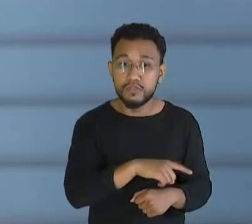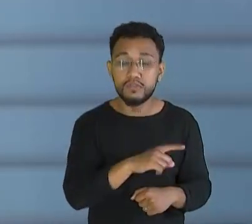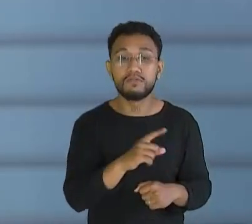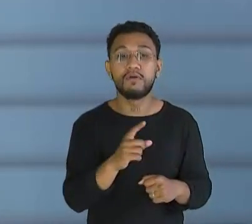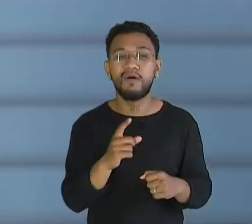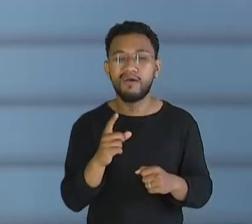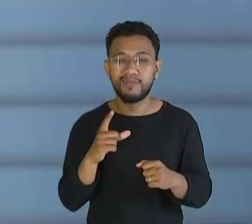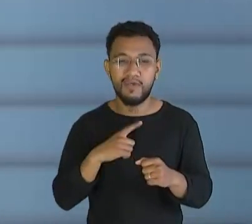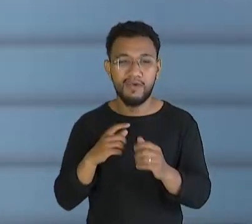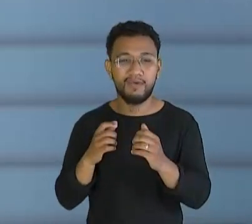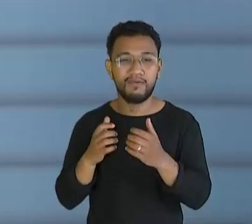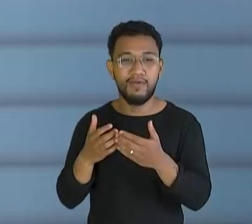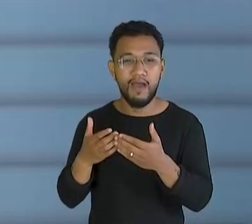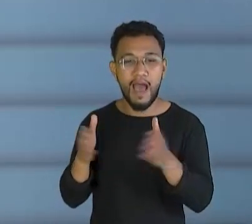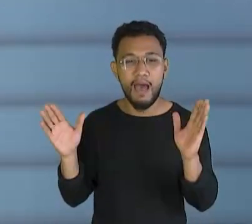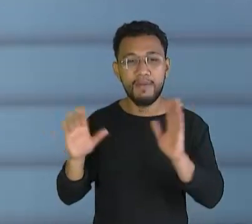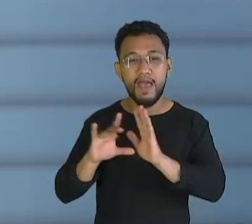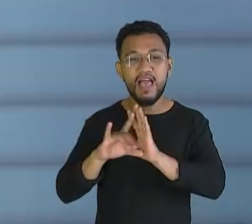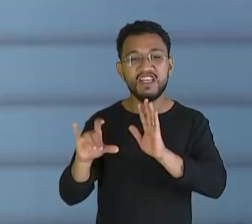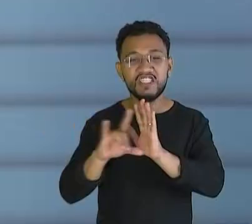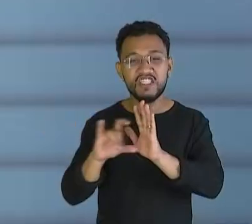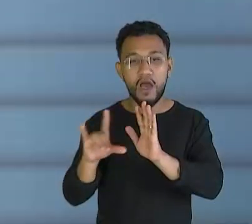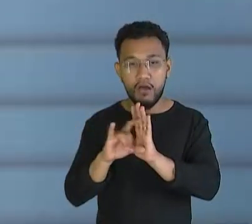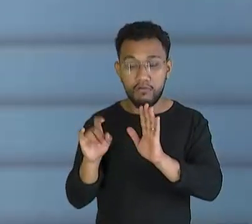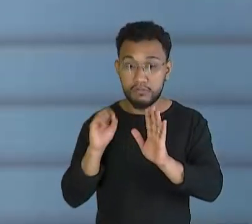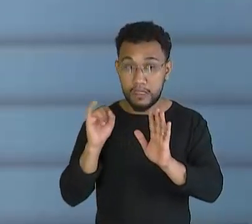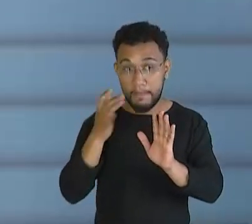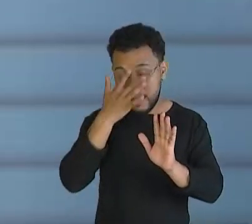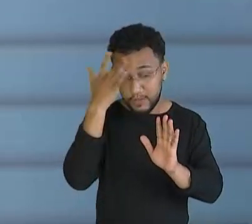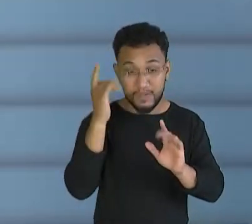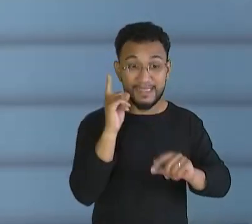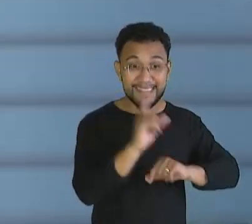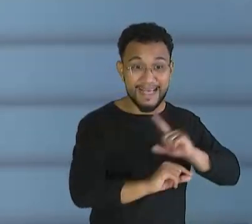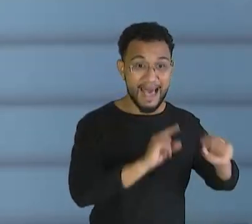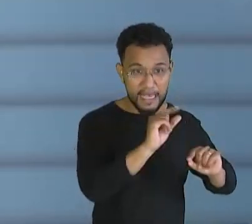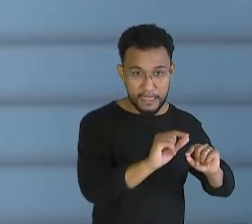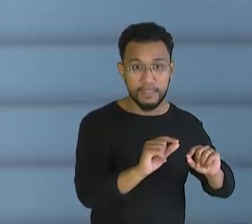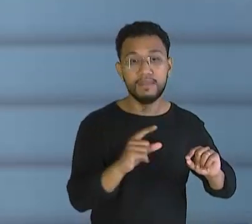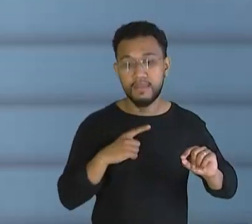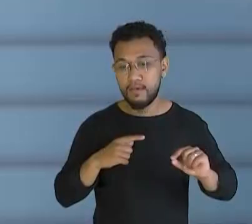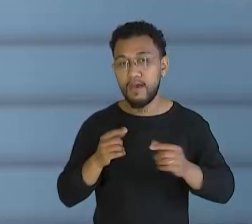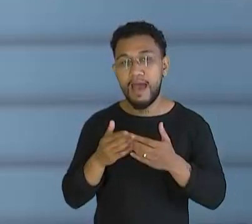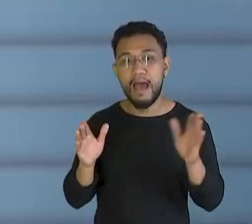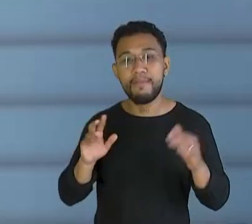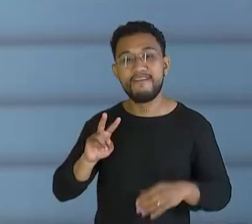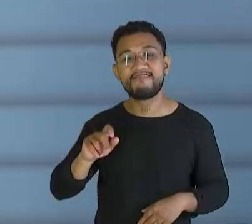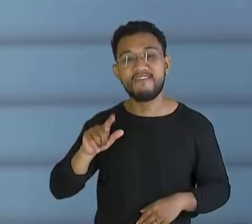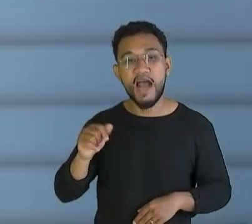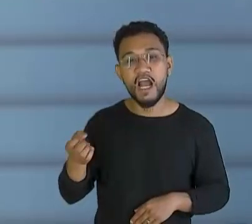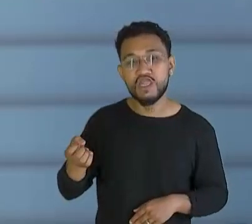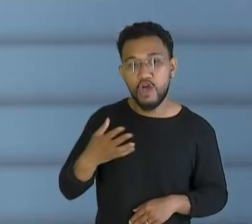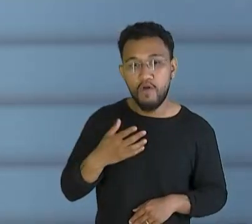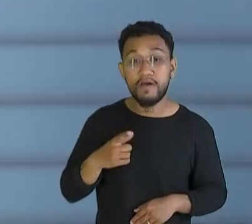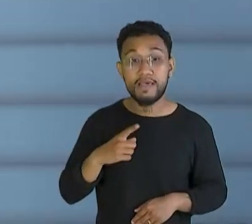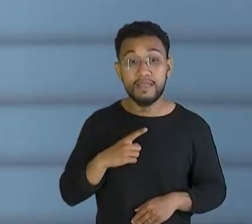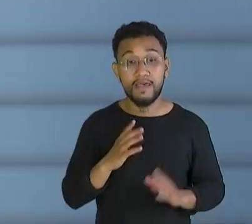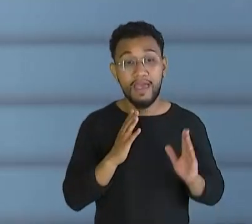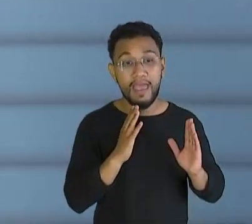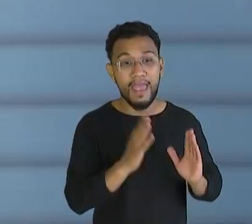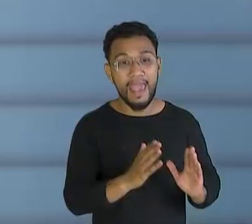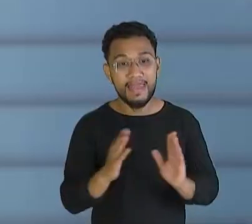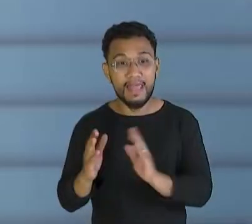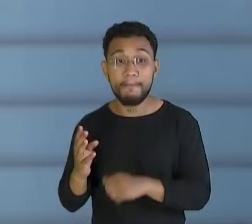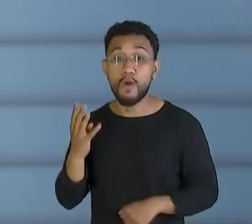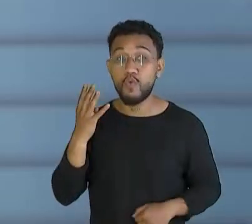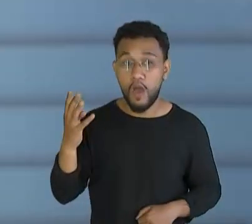lança o edital com número proporcional de vagas de acordo com os moradores que saem. E aí são 4 etapas. A primeira é o envio